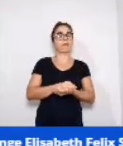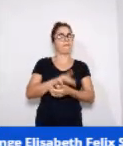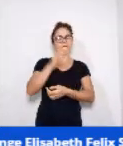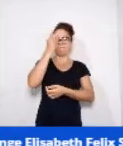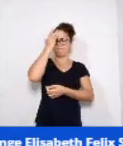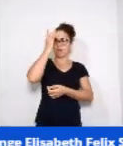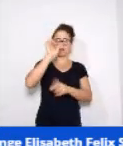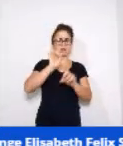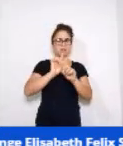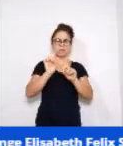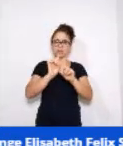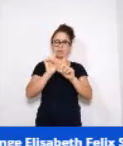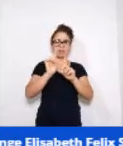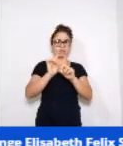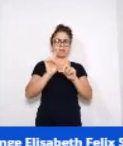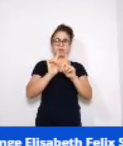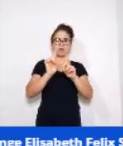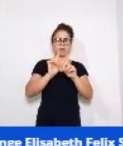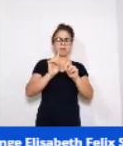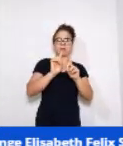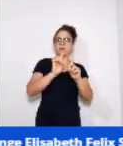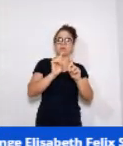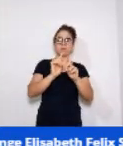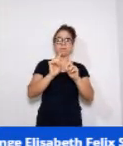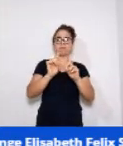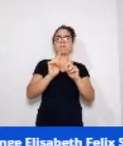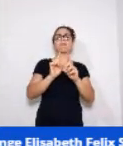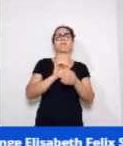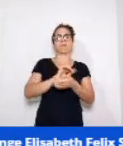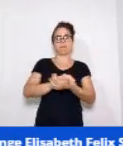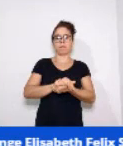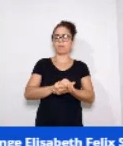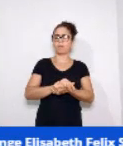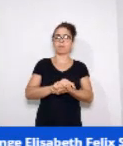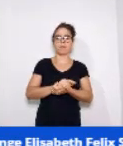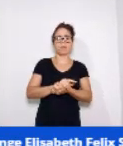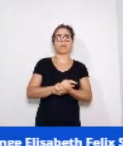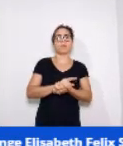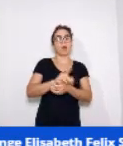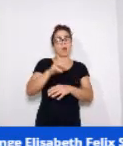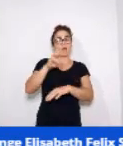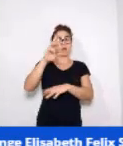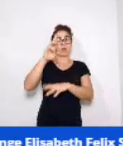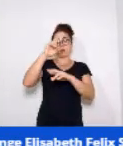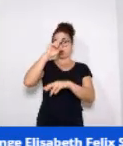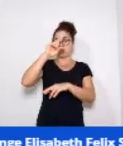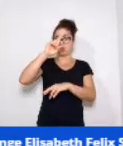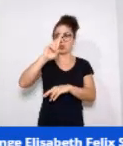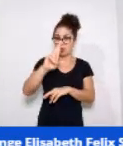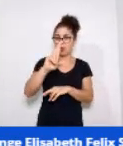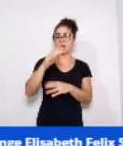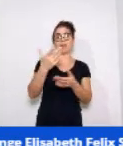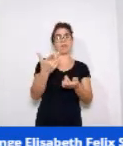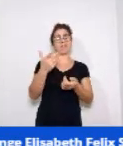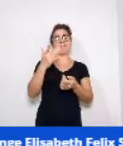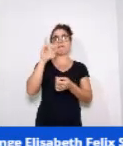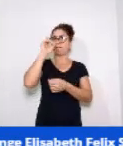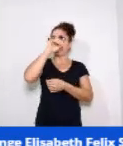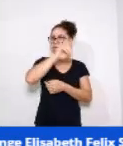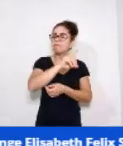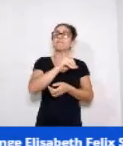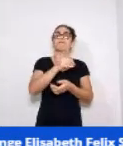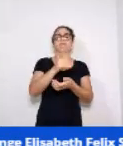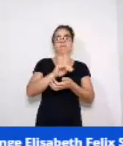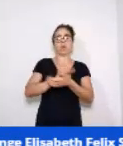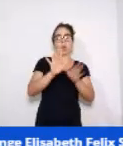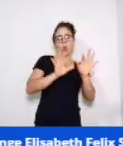Uma medida fácil, né, para os nossos gestores, os responsáveis, né, pela educação.